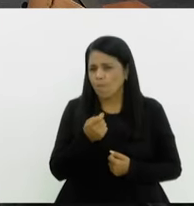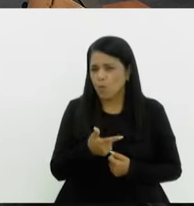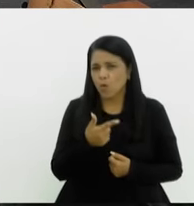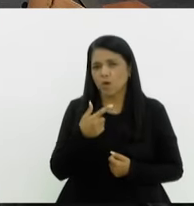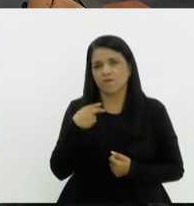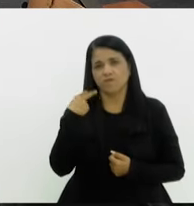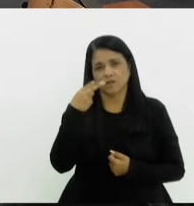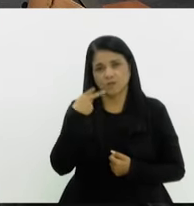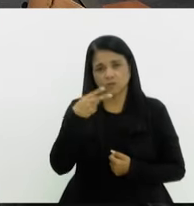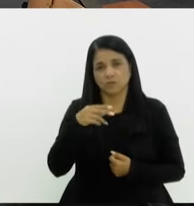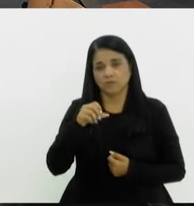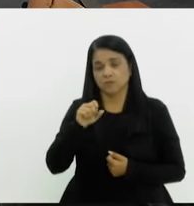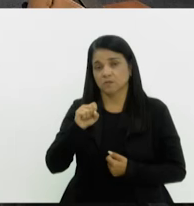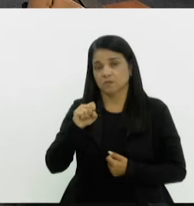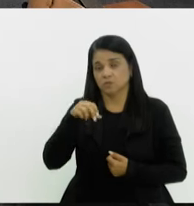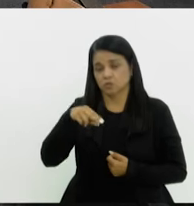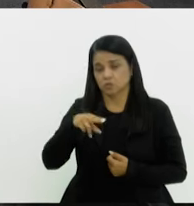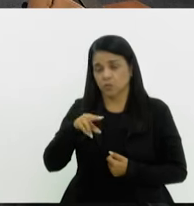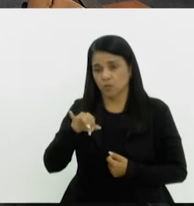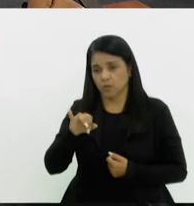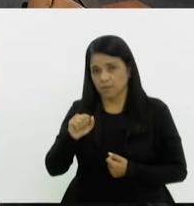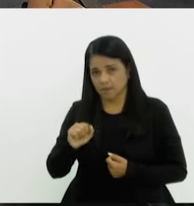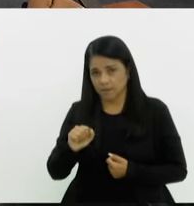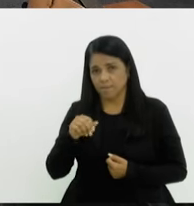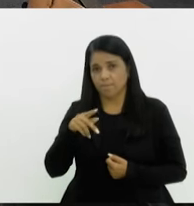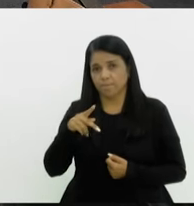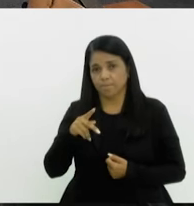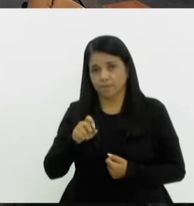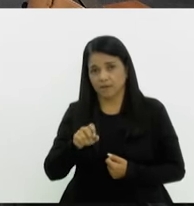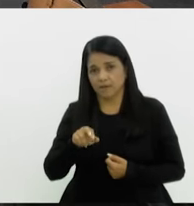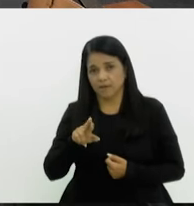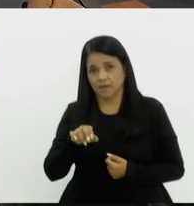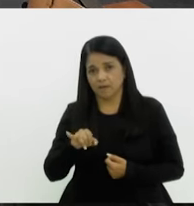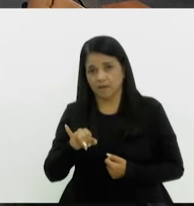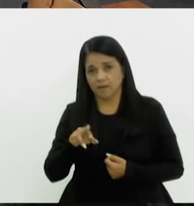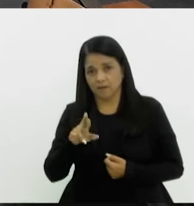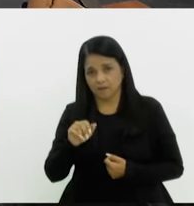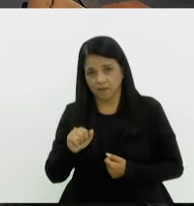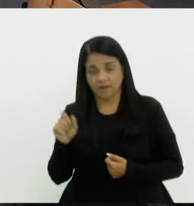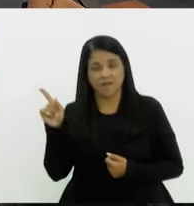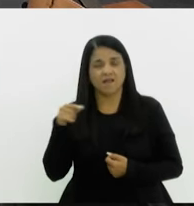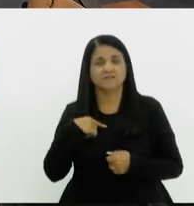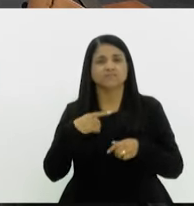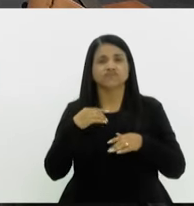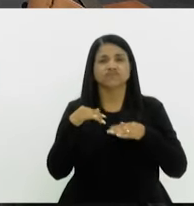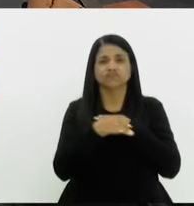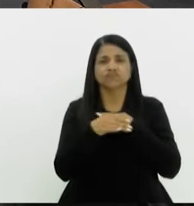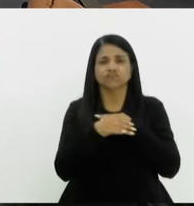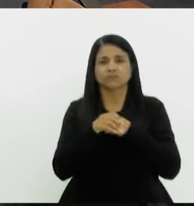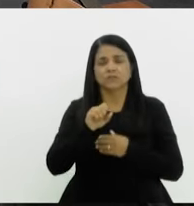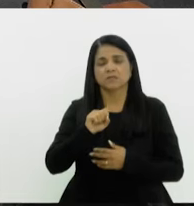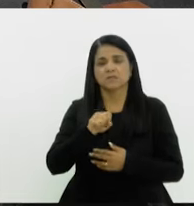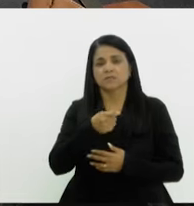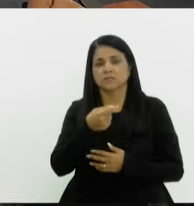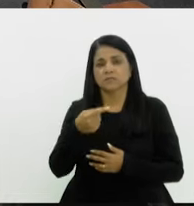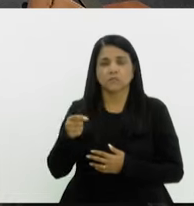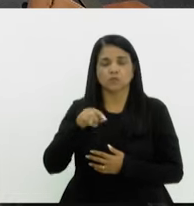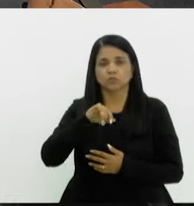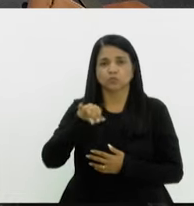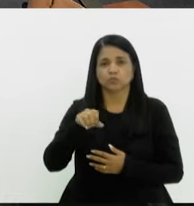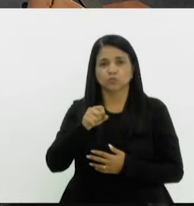citar essa Sônia Pereira que vem lá de São João da Barra que ainda está aqui firme até agora pessoas de